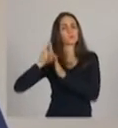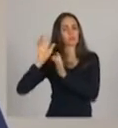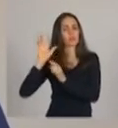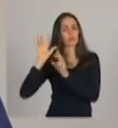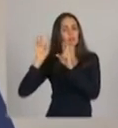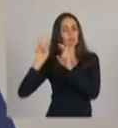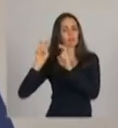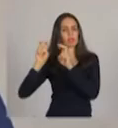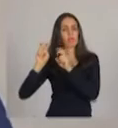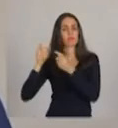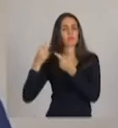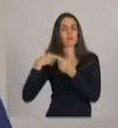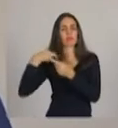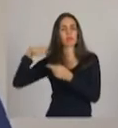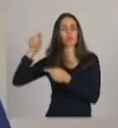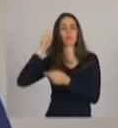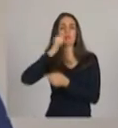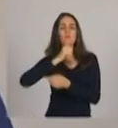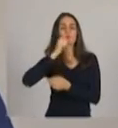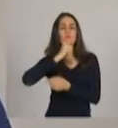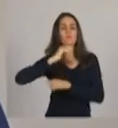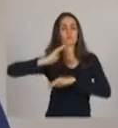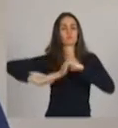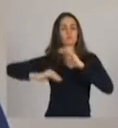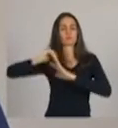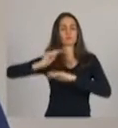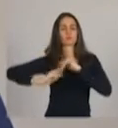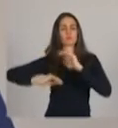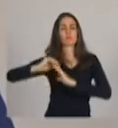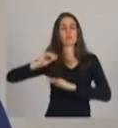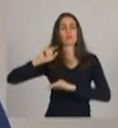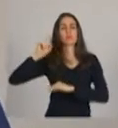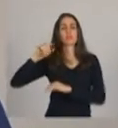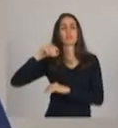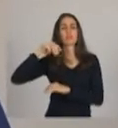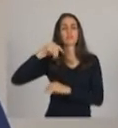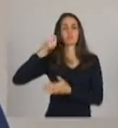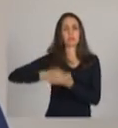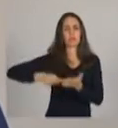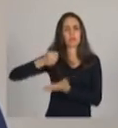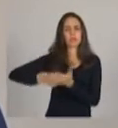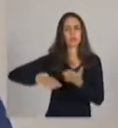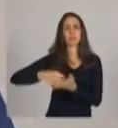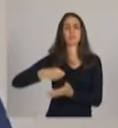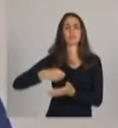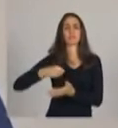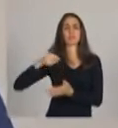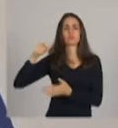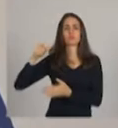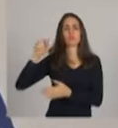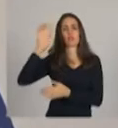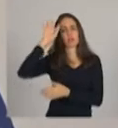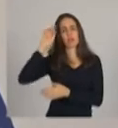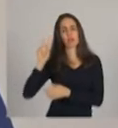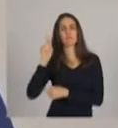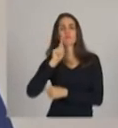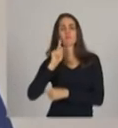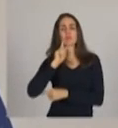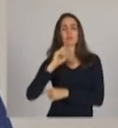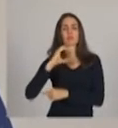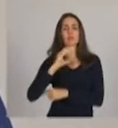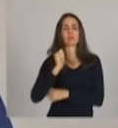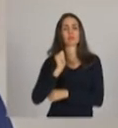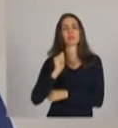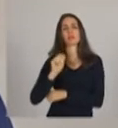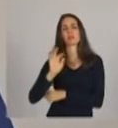tema, pela coreógrafa e antropóloga militante afro-americana Catherine